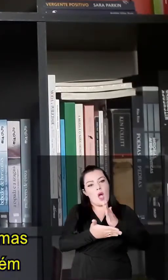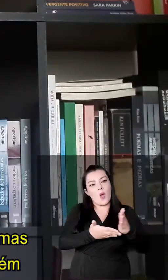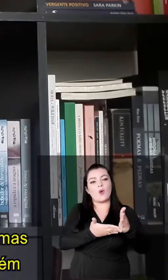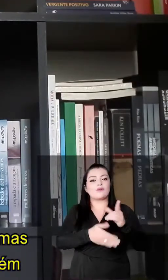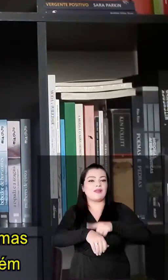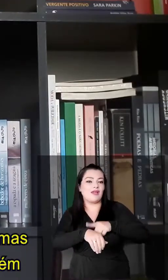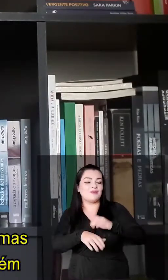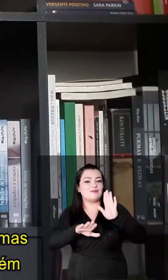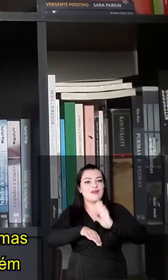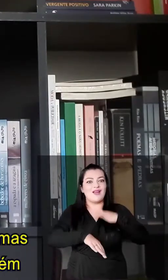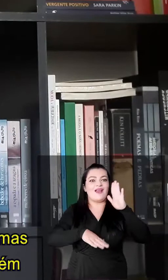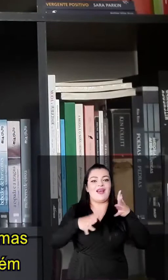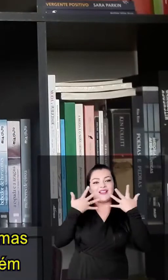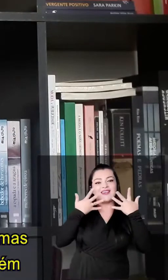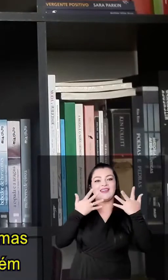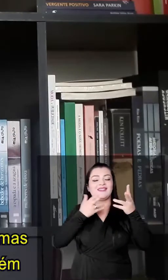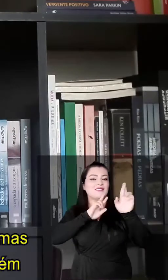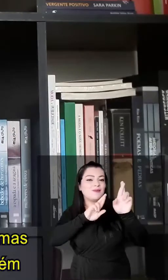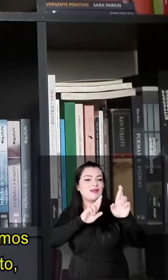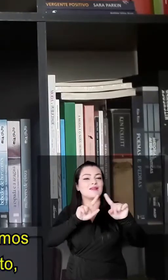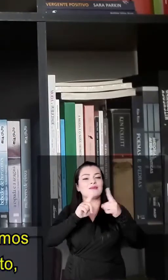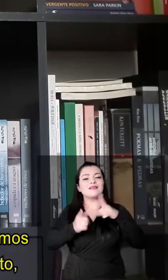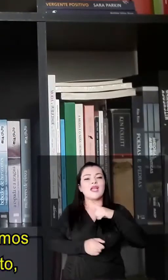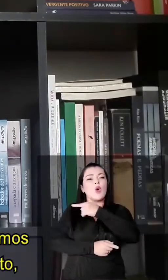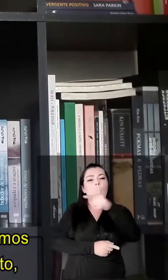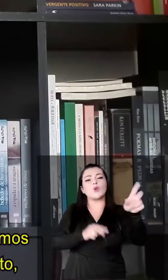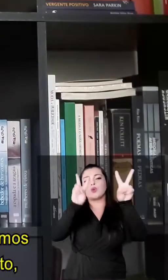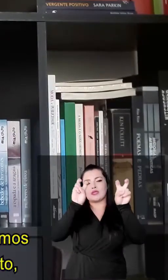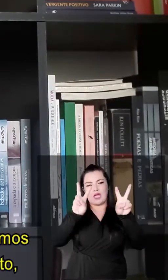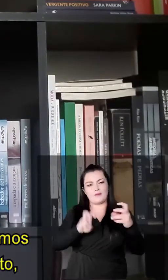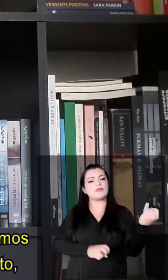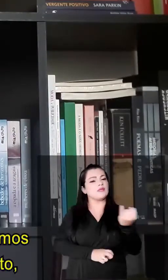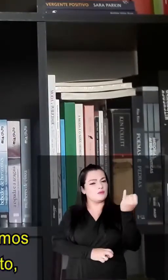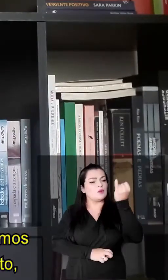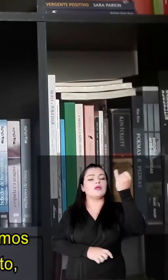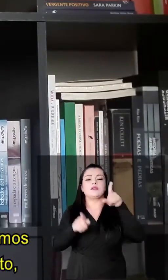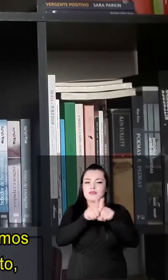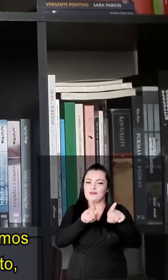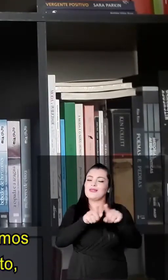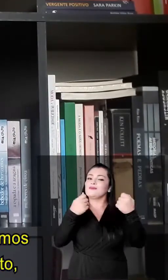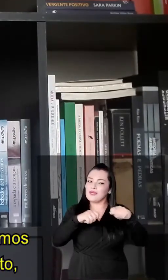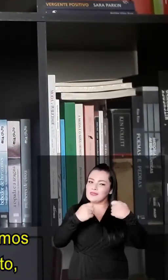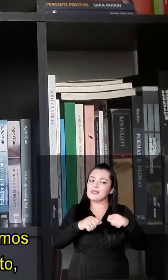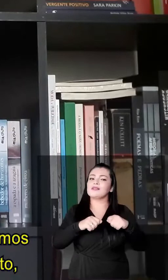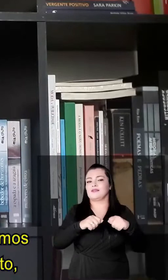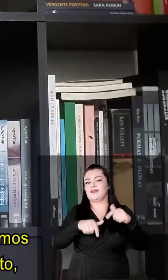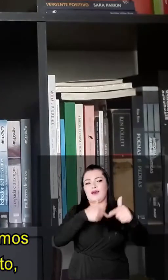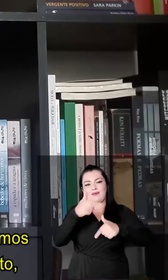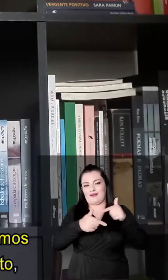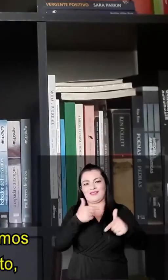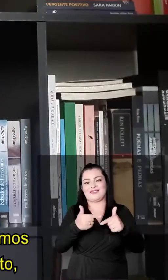de alegria, de esperança, mas também temos outras discussões prementes que precisamos